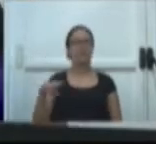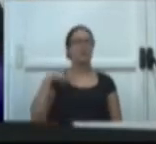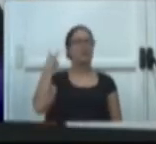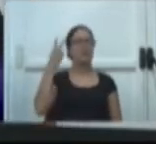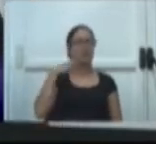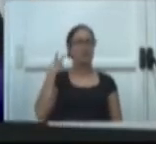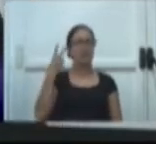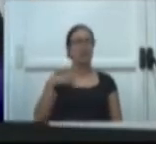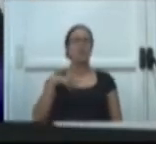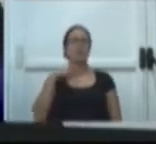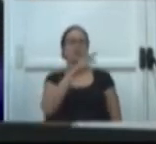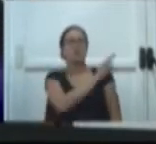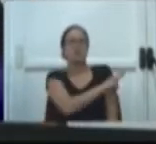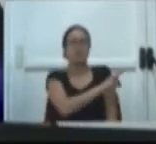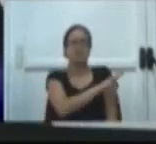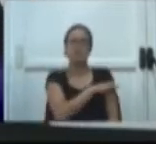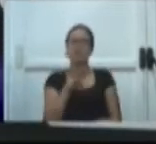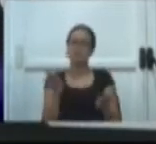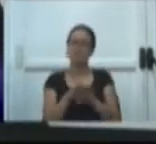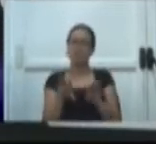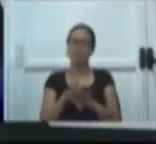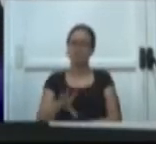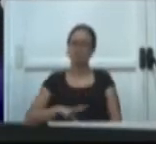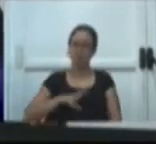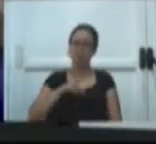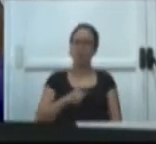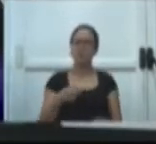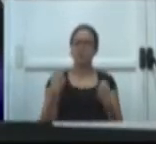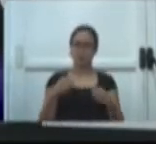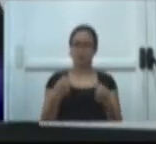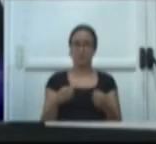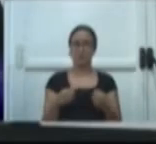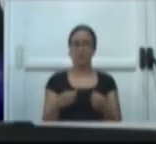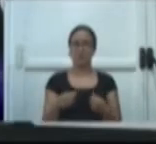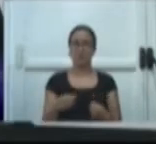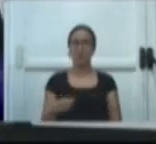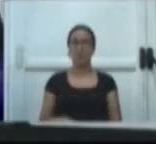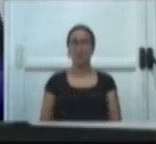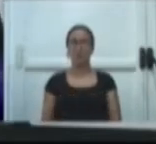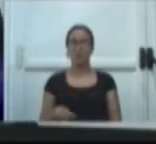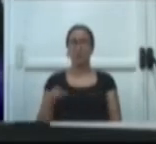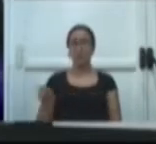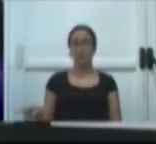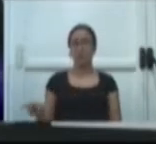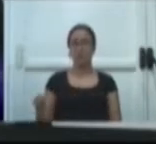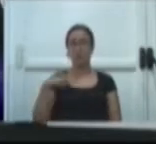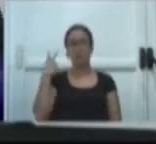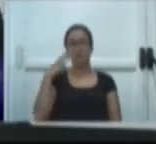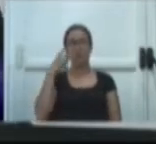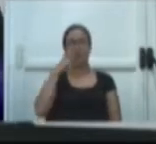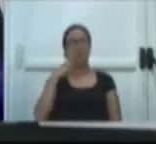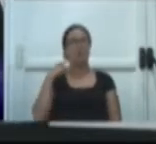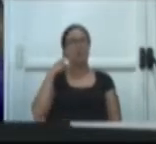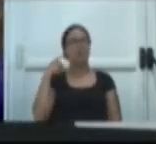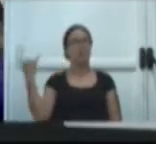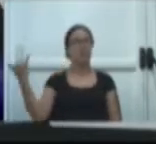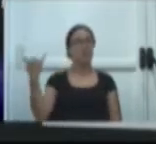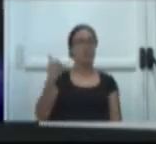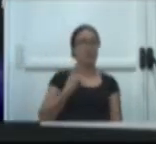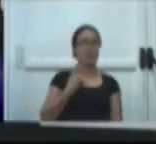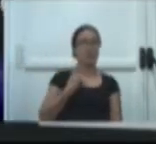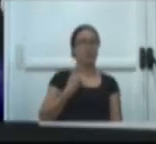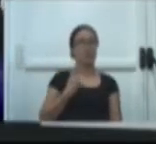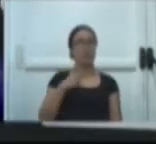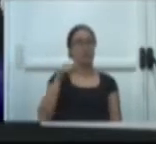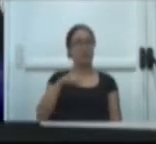Milton me perguntou, eu quero fazer a revisão dos salários de vereadores na casa, eu quero ver qual vai ser a reação do sindicato.